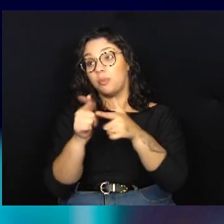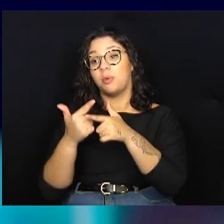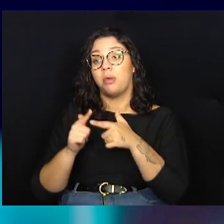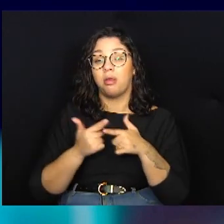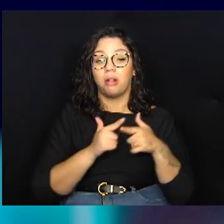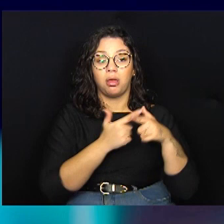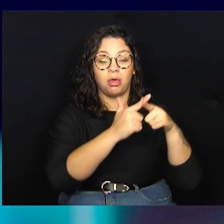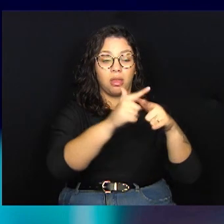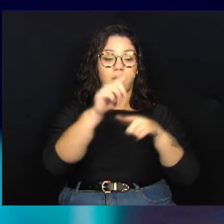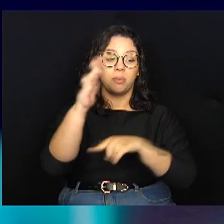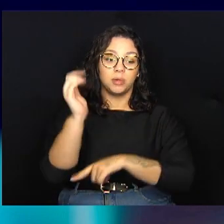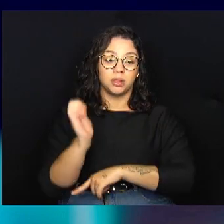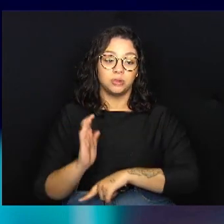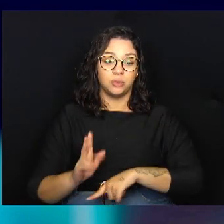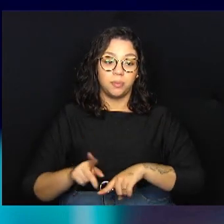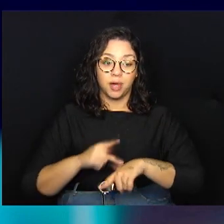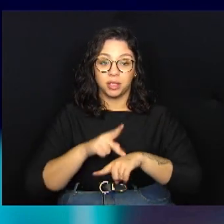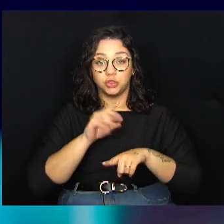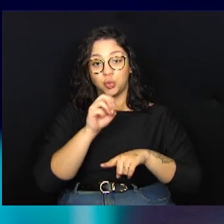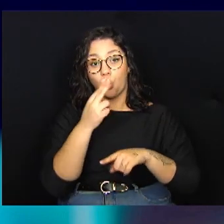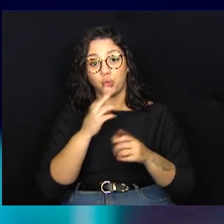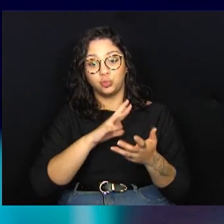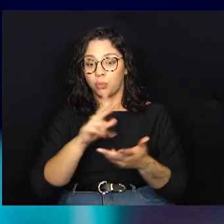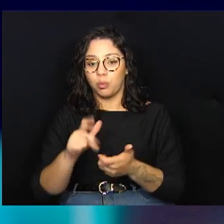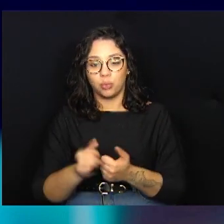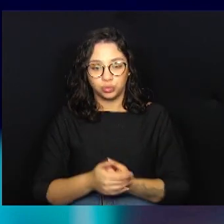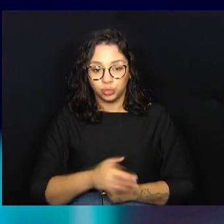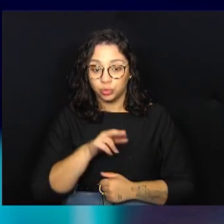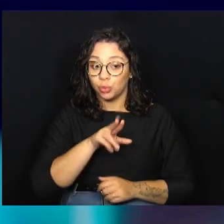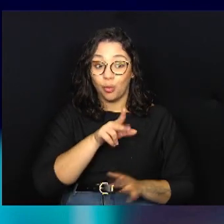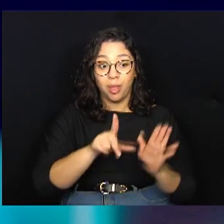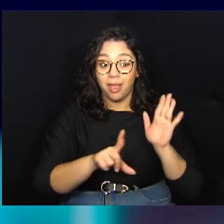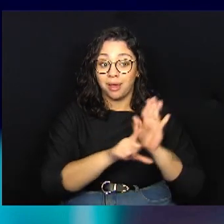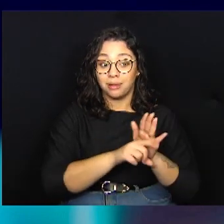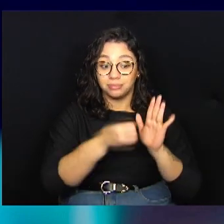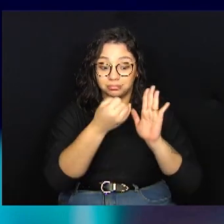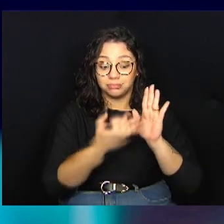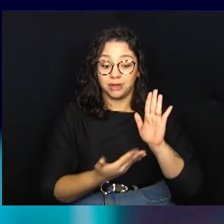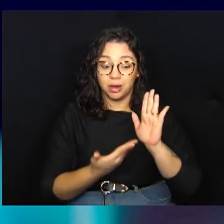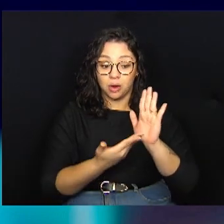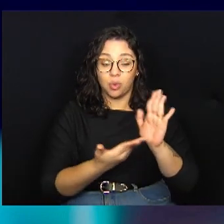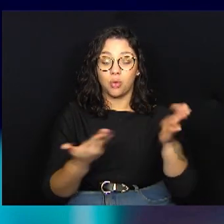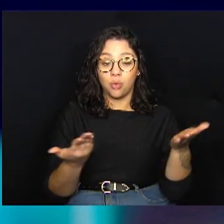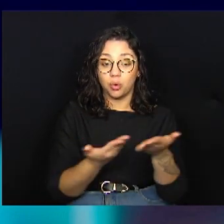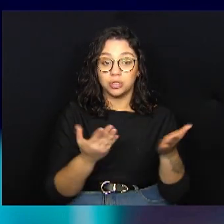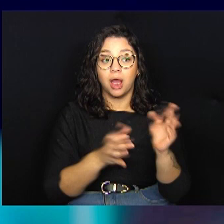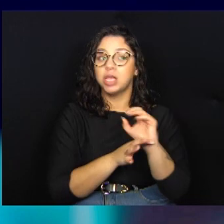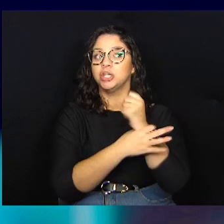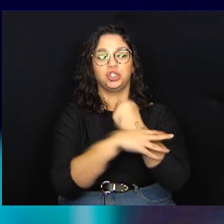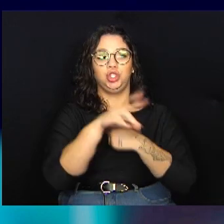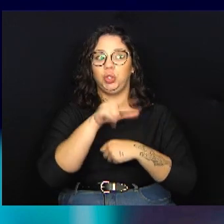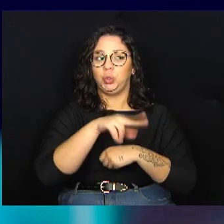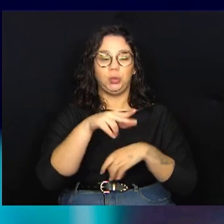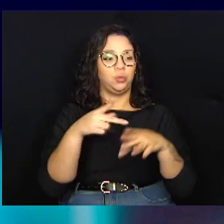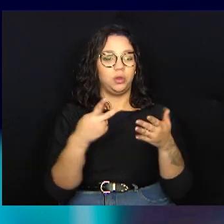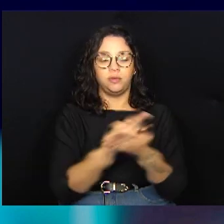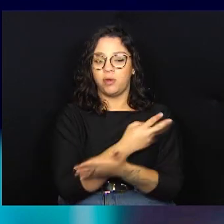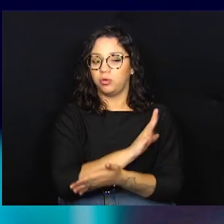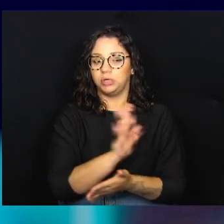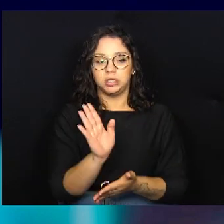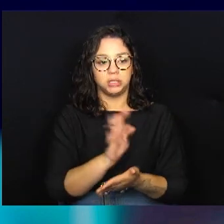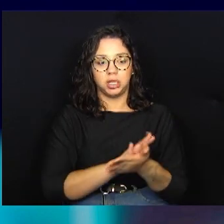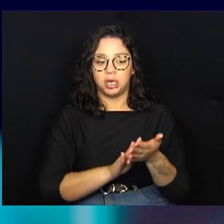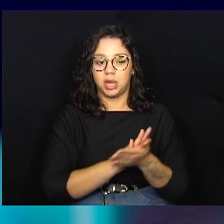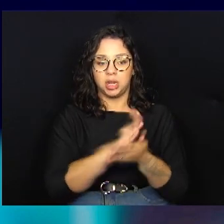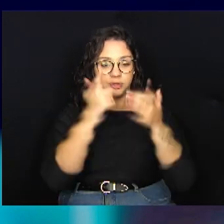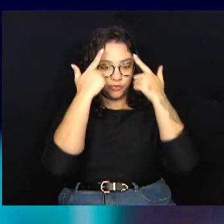resolver todos os problemas do mundo. Não é a lei que a gente está conversando aqui hoje que vai garantir que não vai acontecer mais nenhum tipo de violência contra a mulher